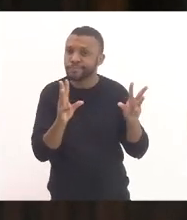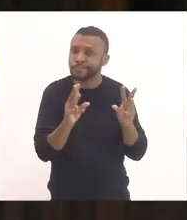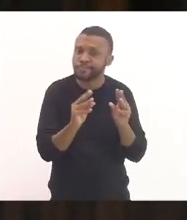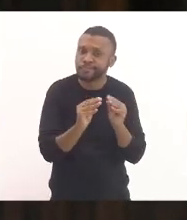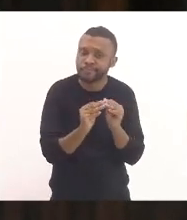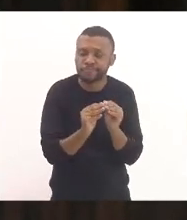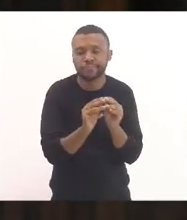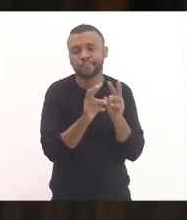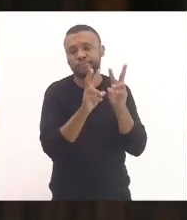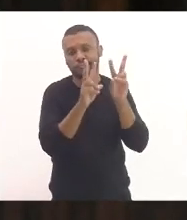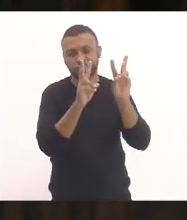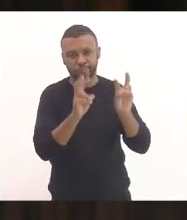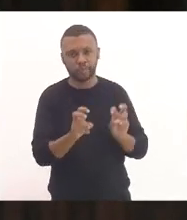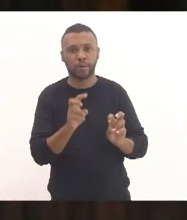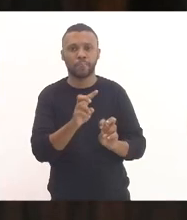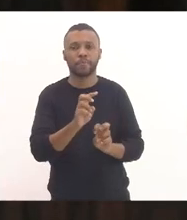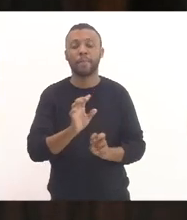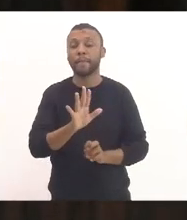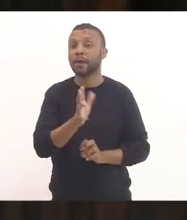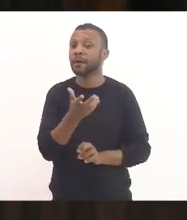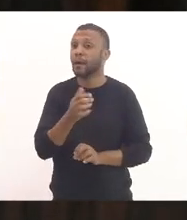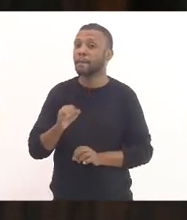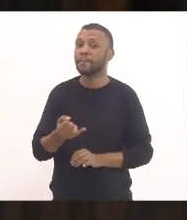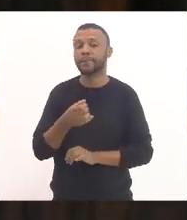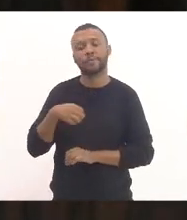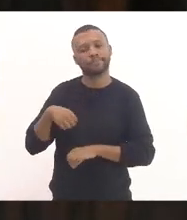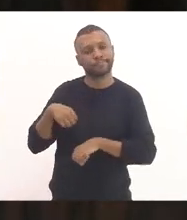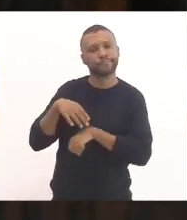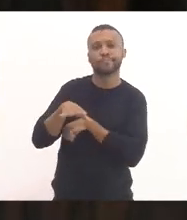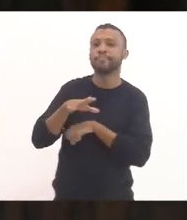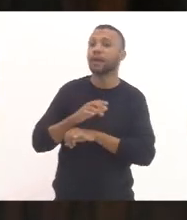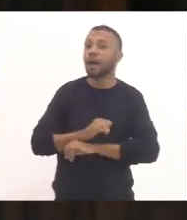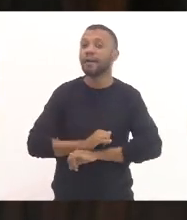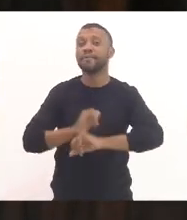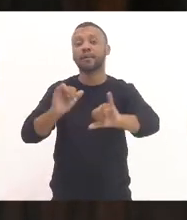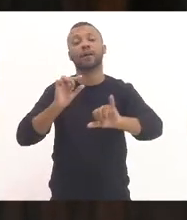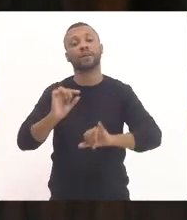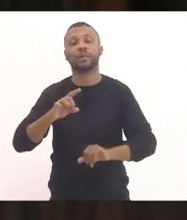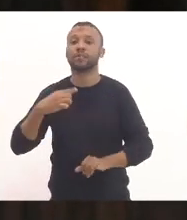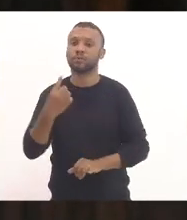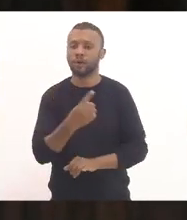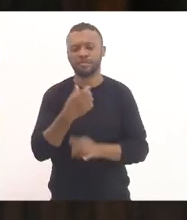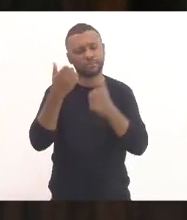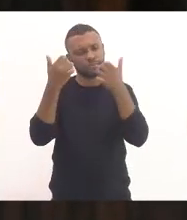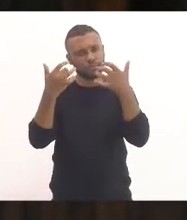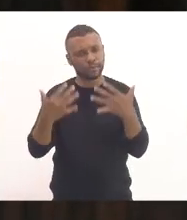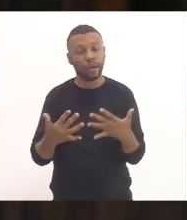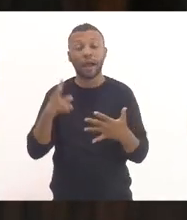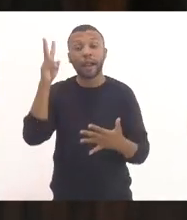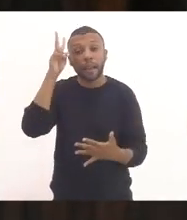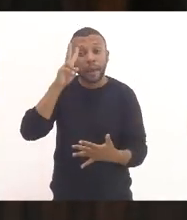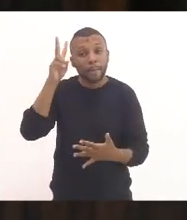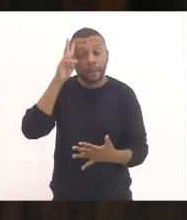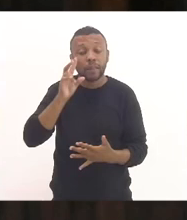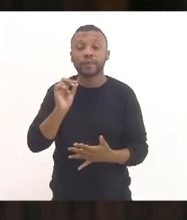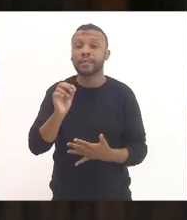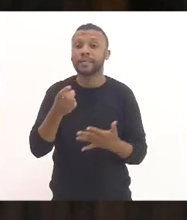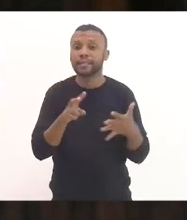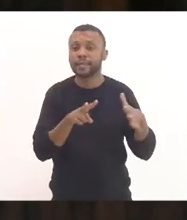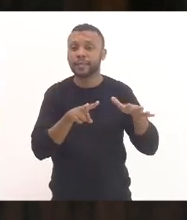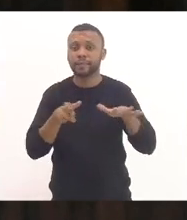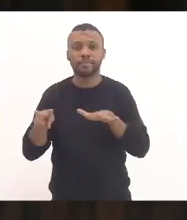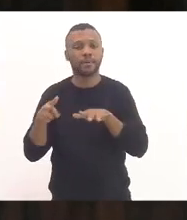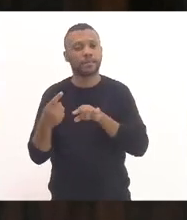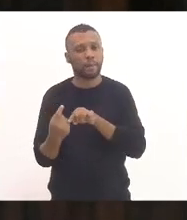consideração mas deixar registrado que nós como Foi estabelecido lembrando na semana